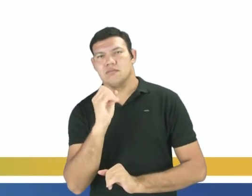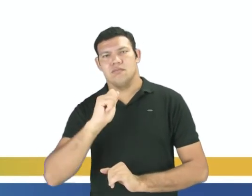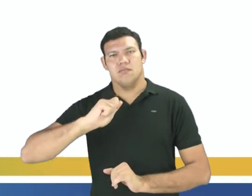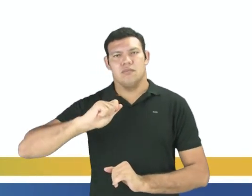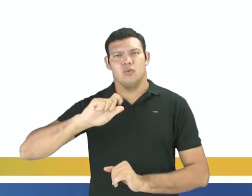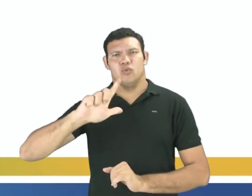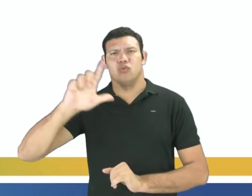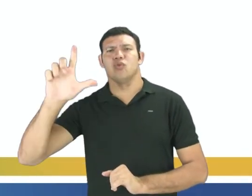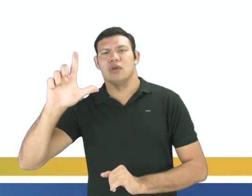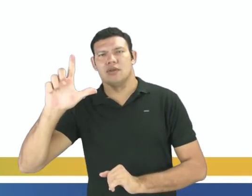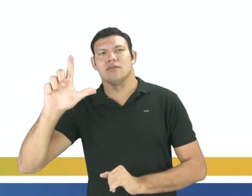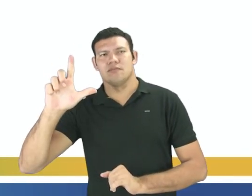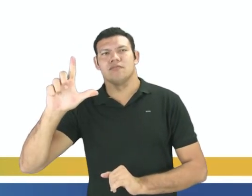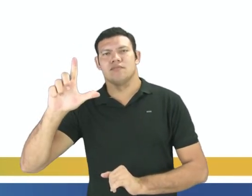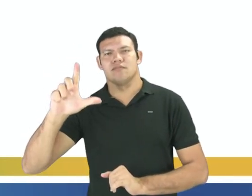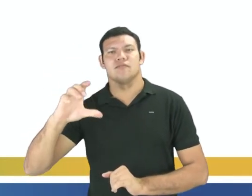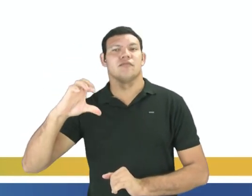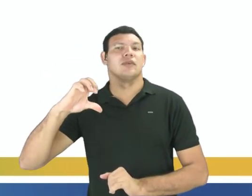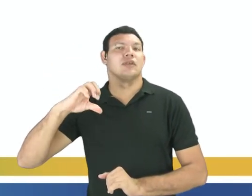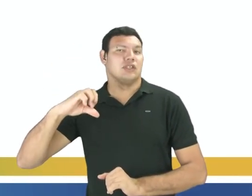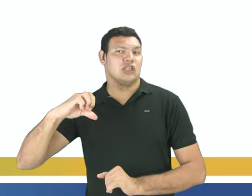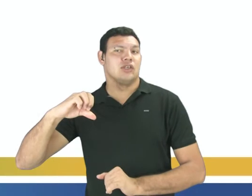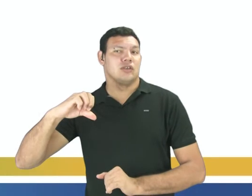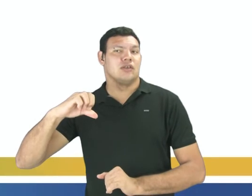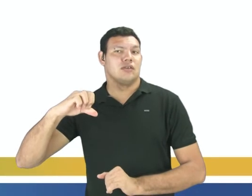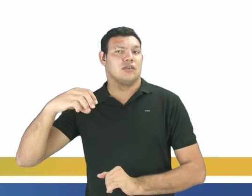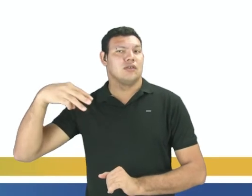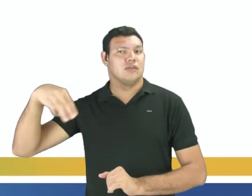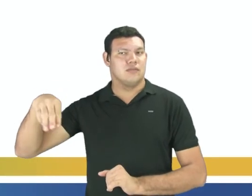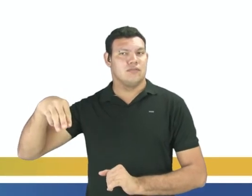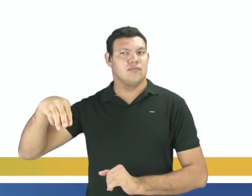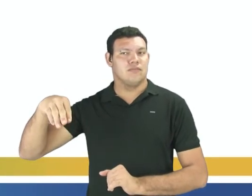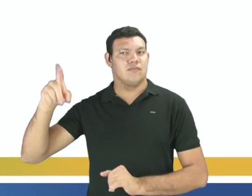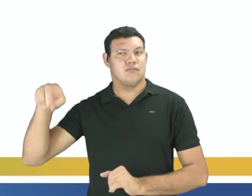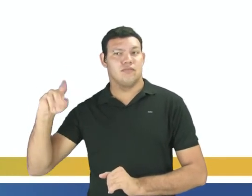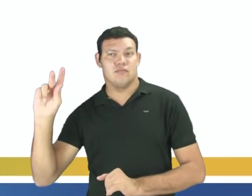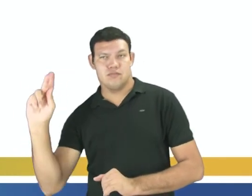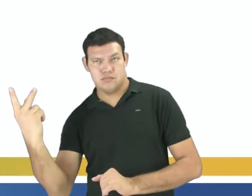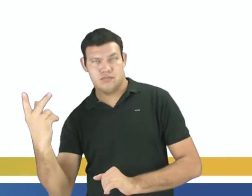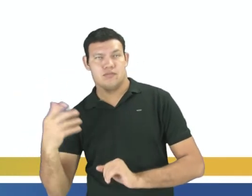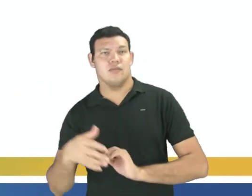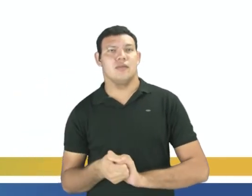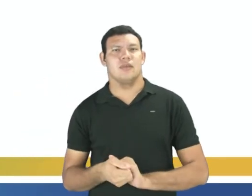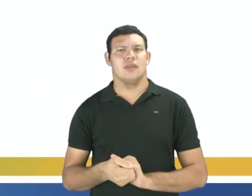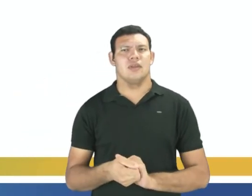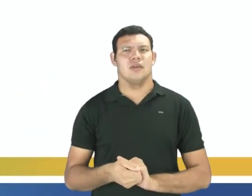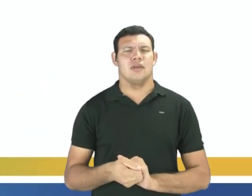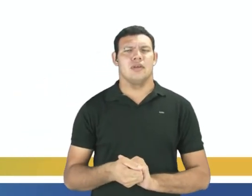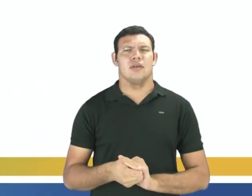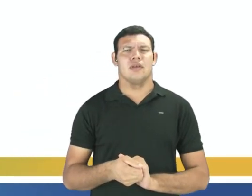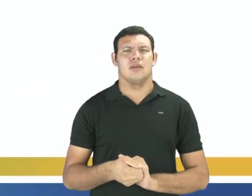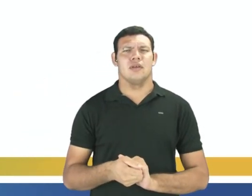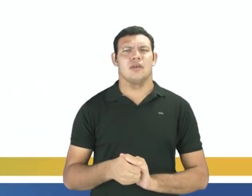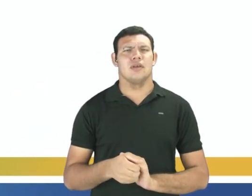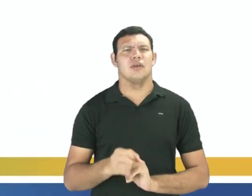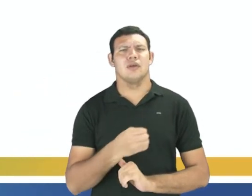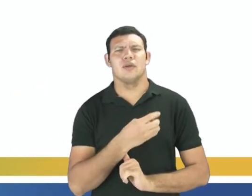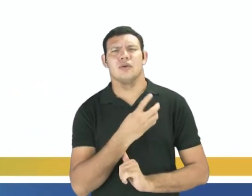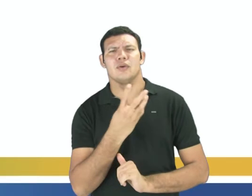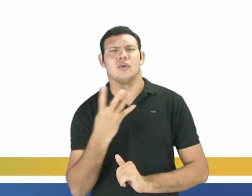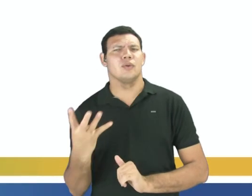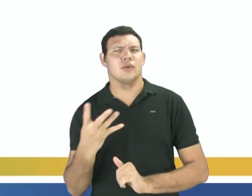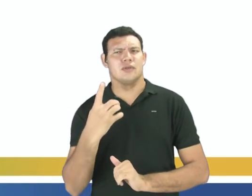aqui, né, a 9 metros por hora, né, a quantidade aqui de horas para se